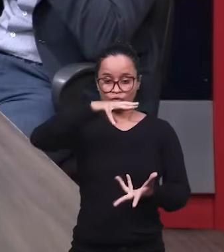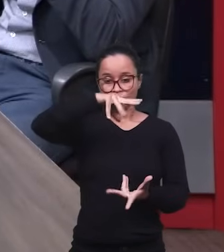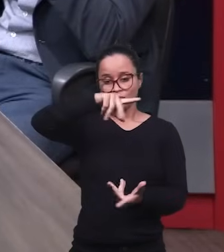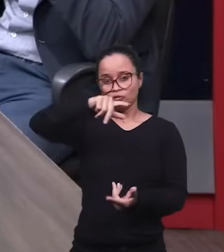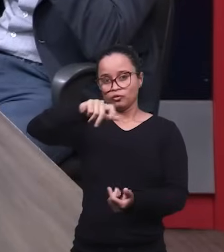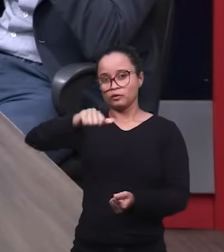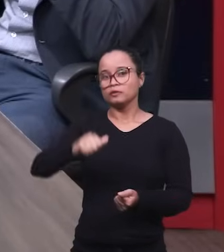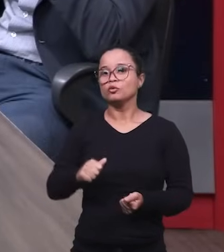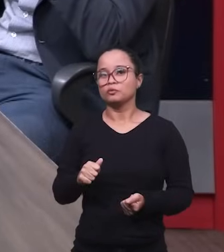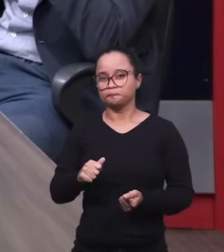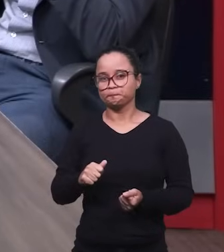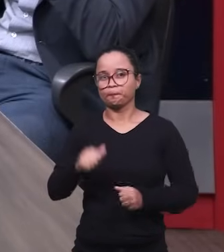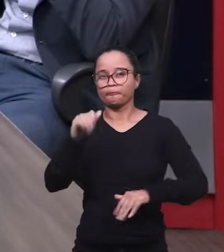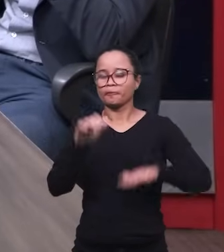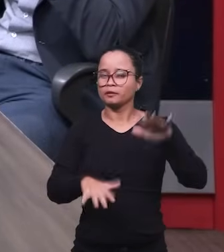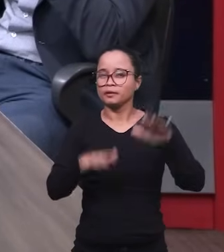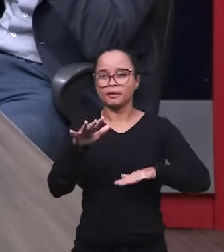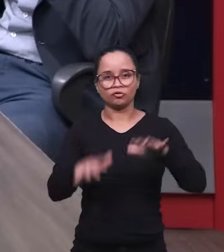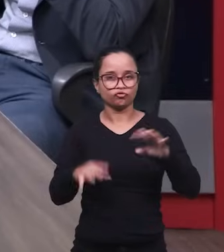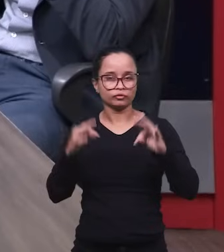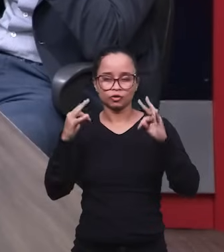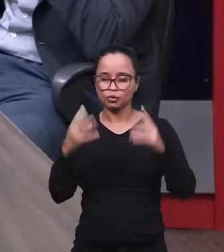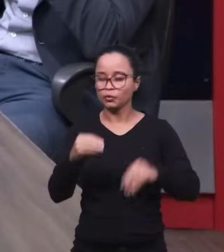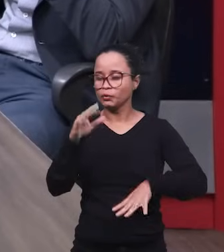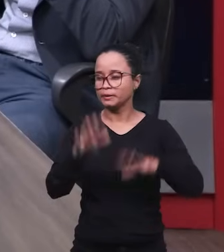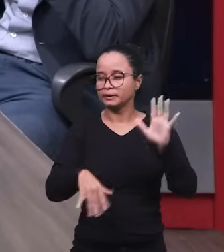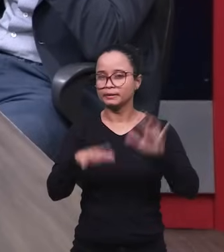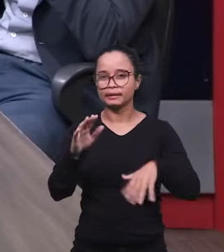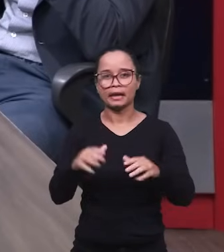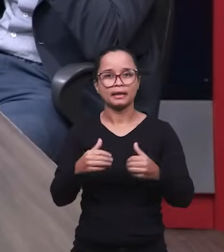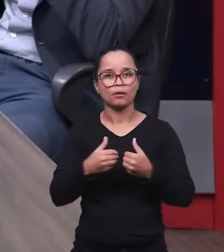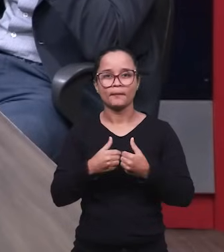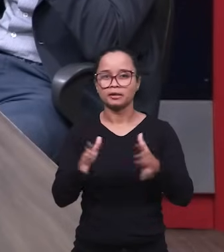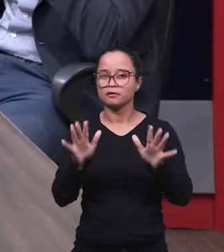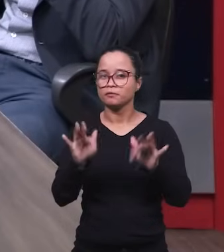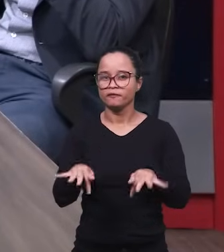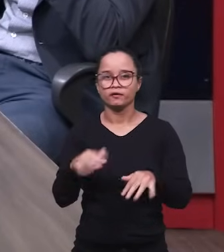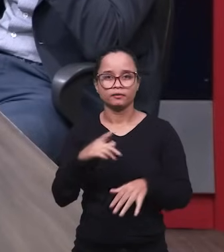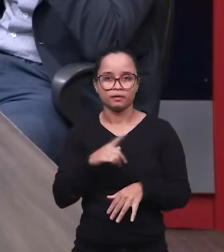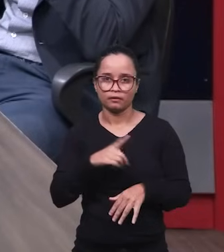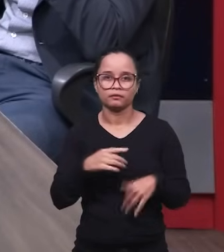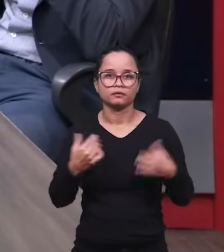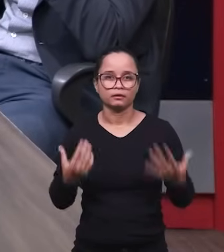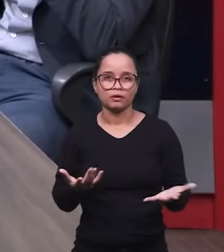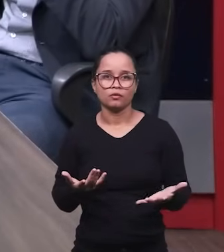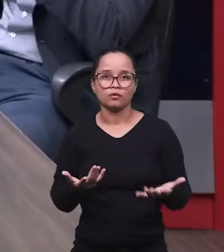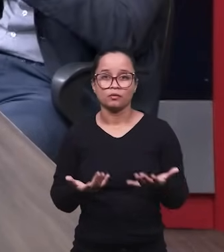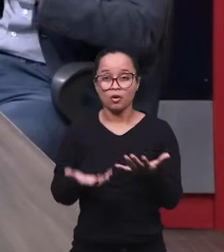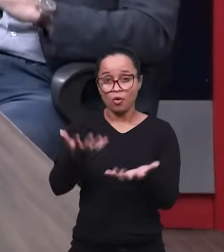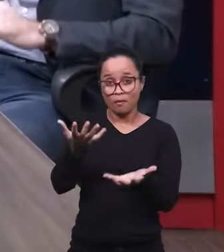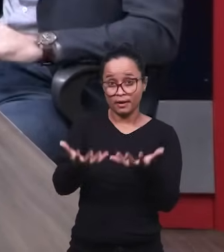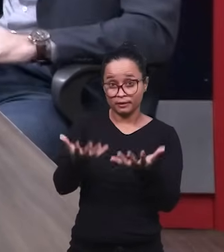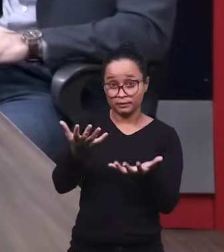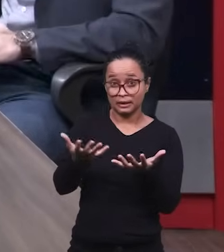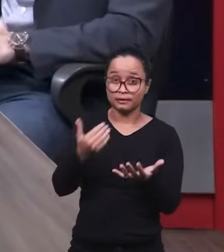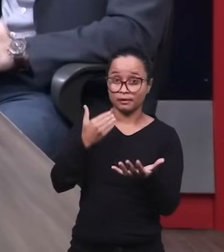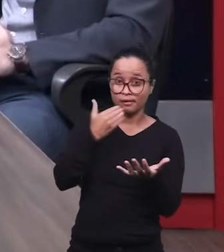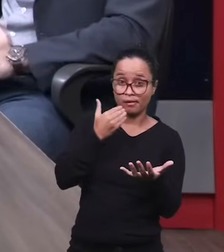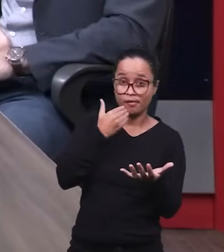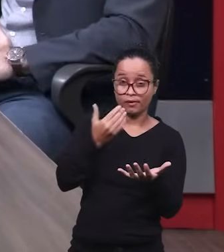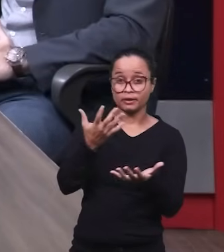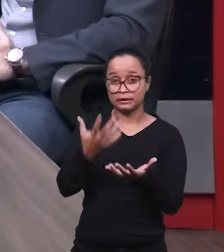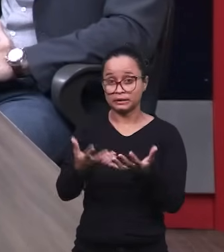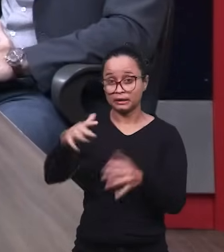nosso, ele é relativo. Tudo é relativo. E a gravidade, como a gravidade ela deforma o